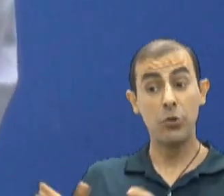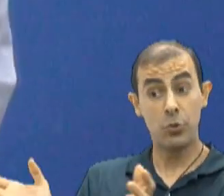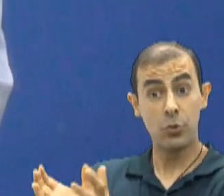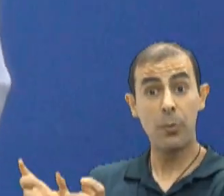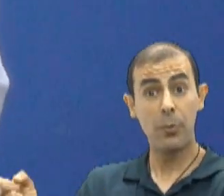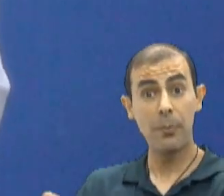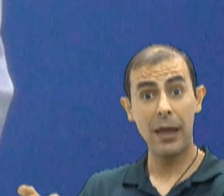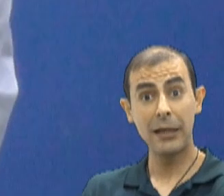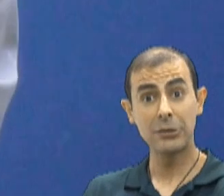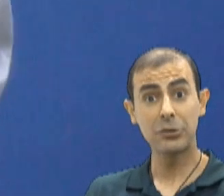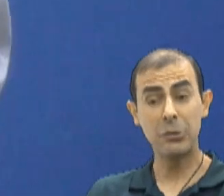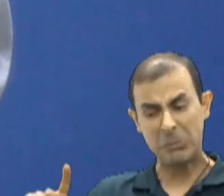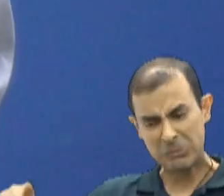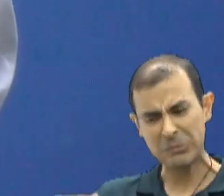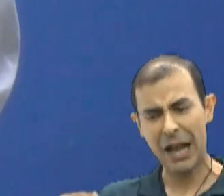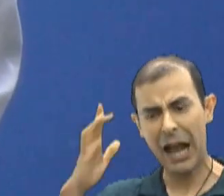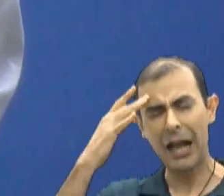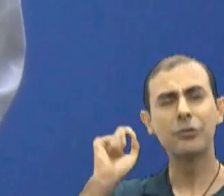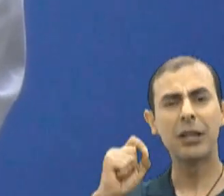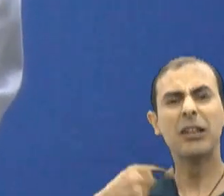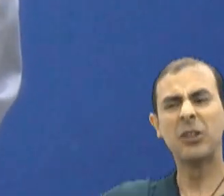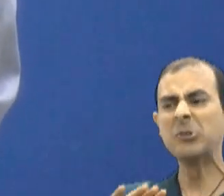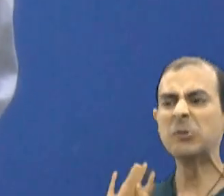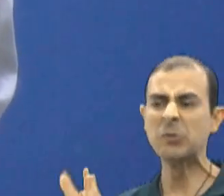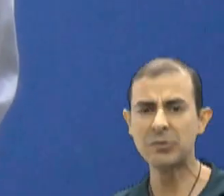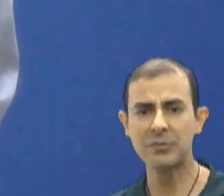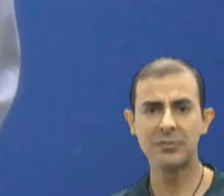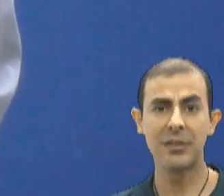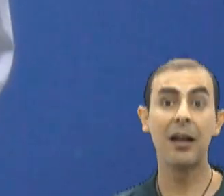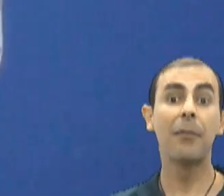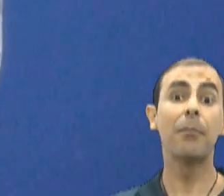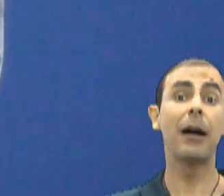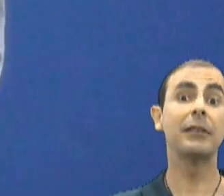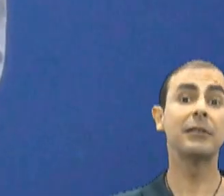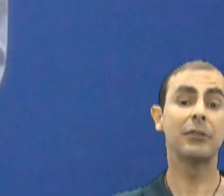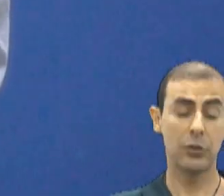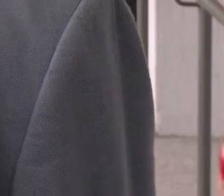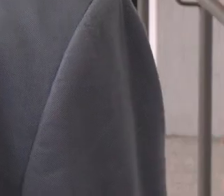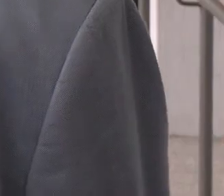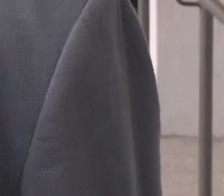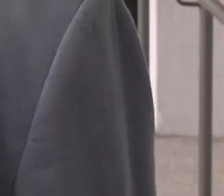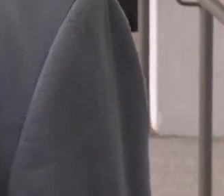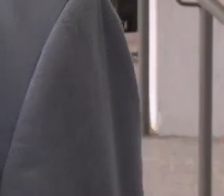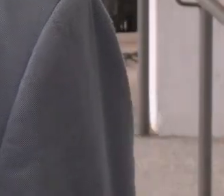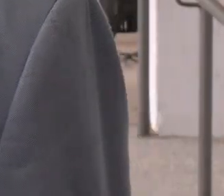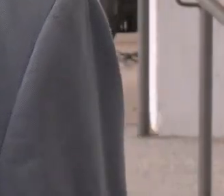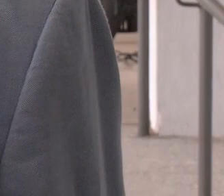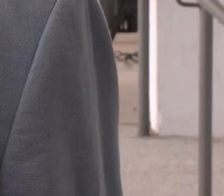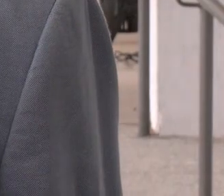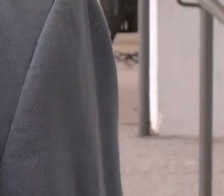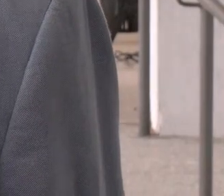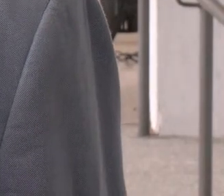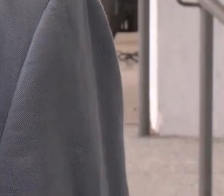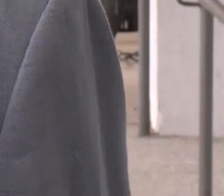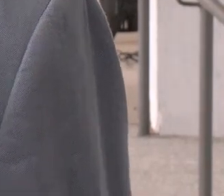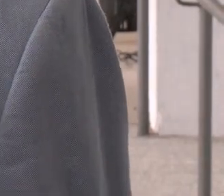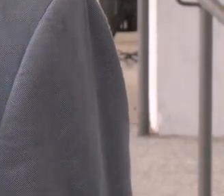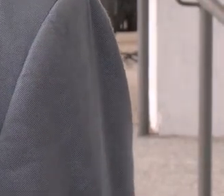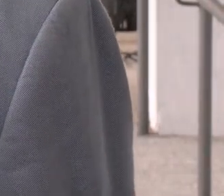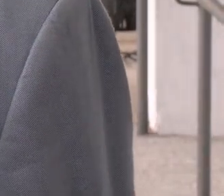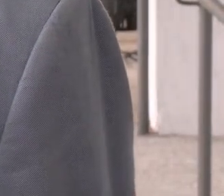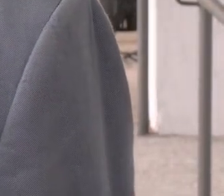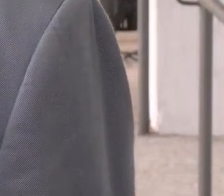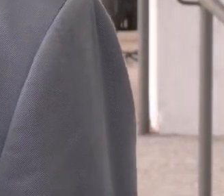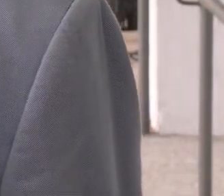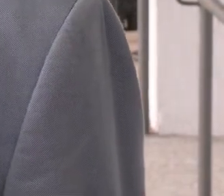tribuna durante a sessão ordinária. Ele falou sobre os trabalhos realizados pelo órgão. A função principal do Conselho é defender a